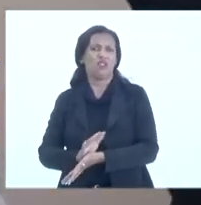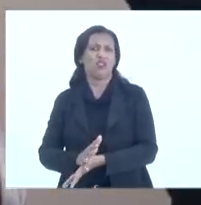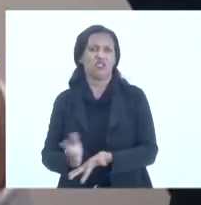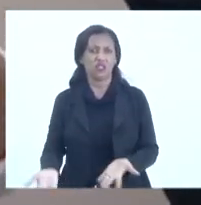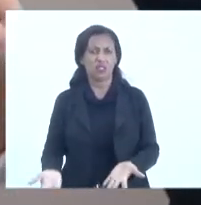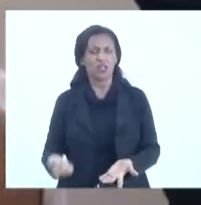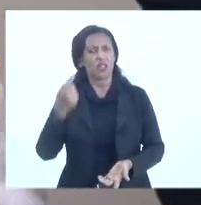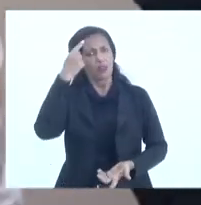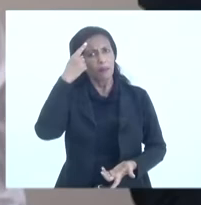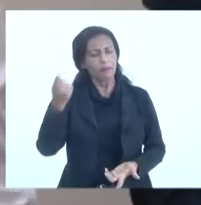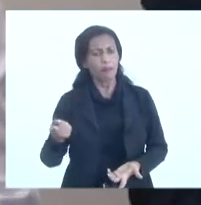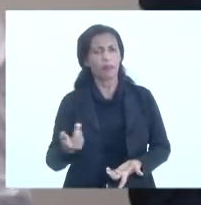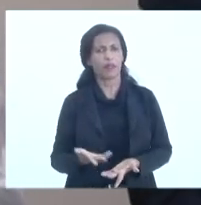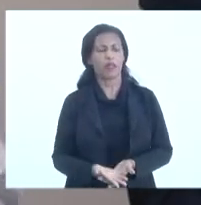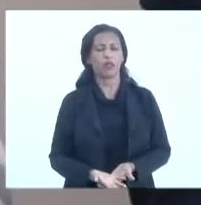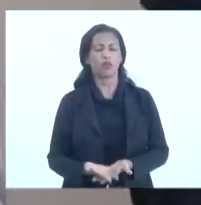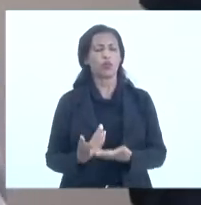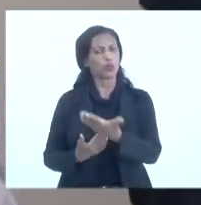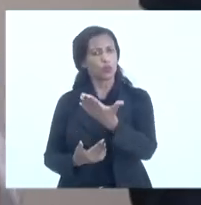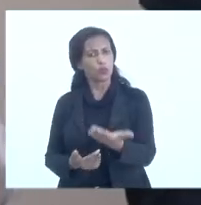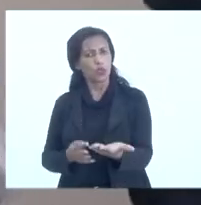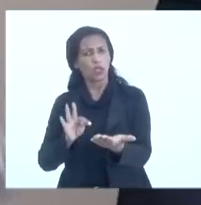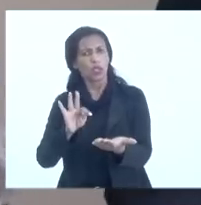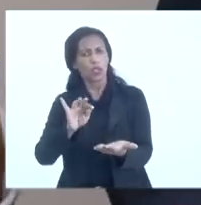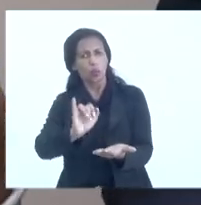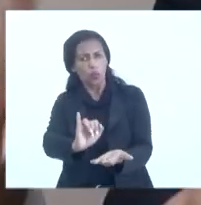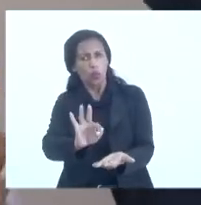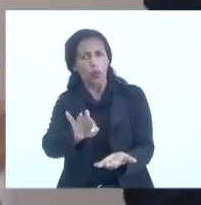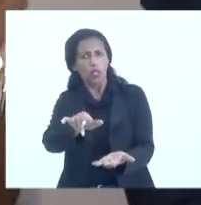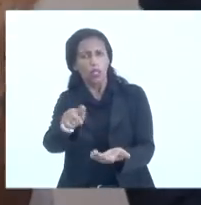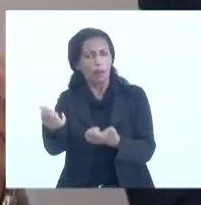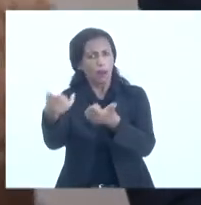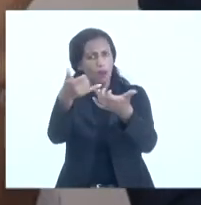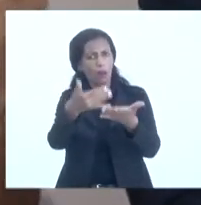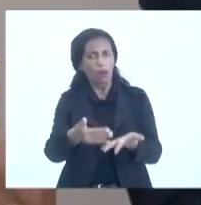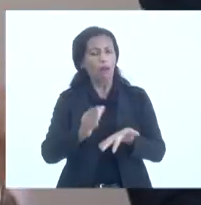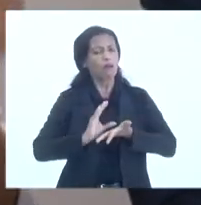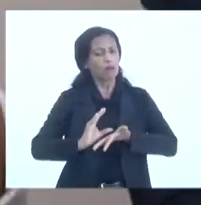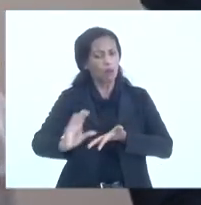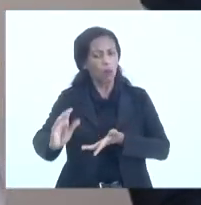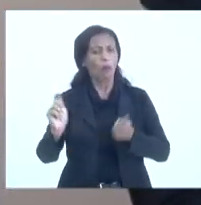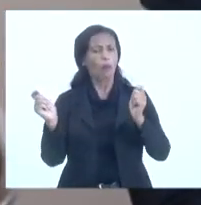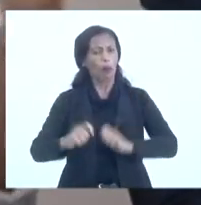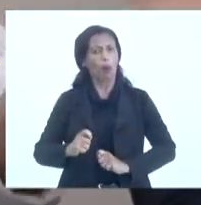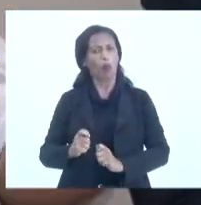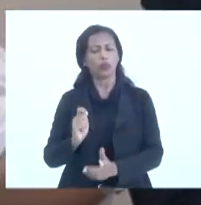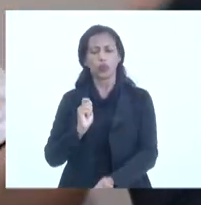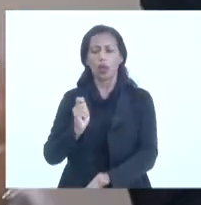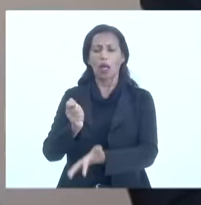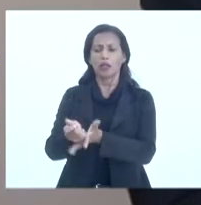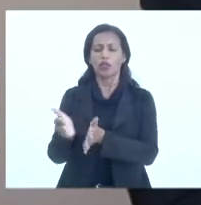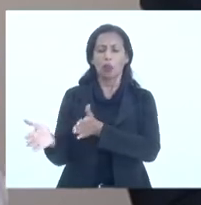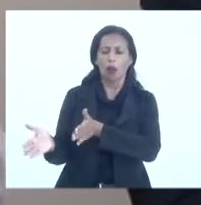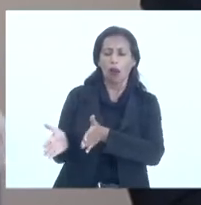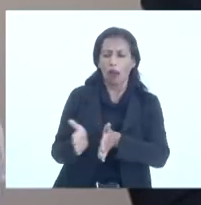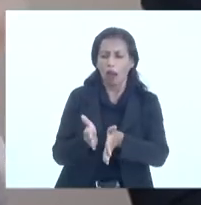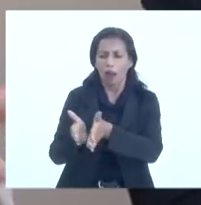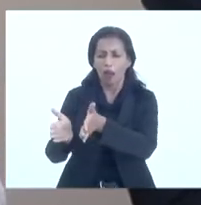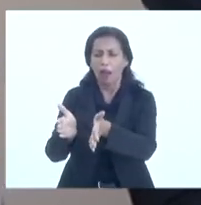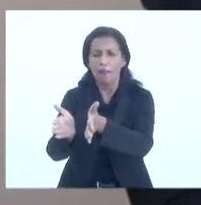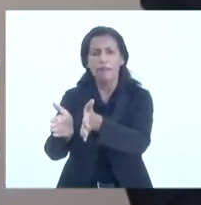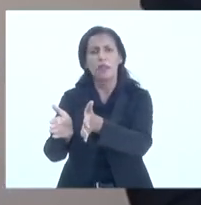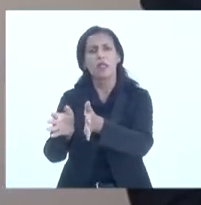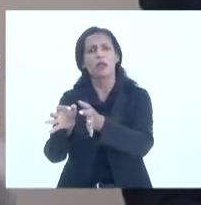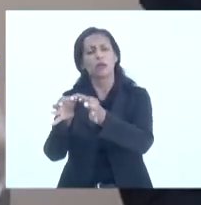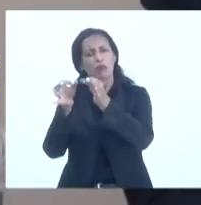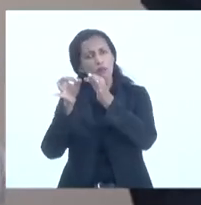que, a título do que o Itamar colocou, esse recurso pode ser utilizado para garantir que esses acessos, por exemplo, sejam feitos da